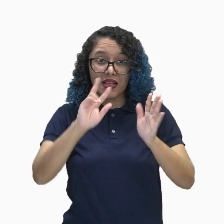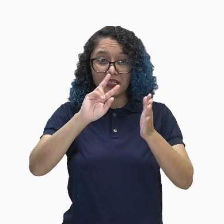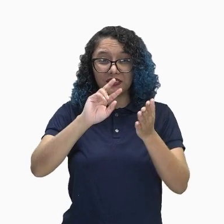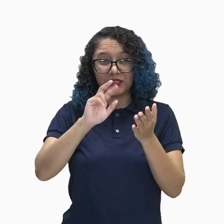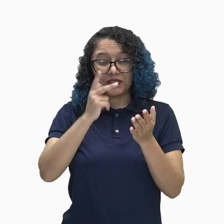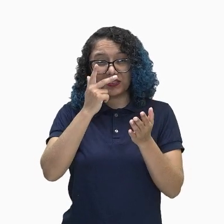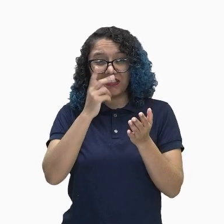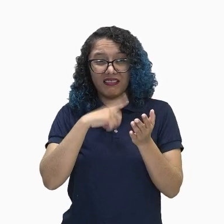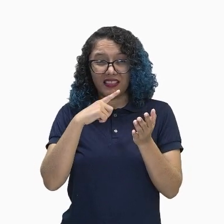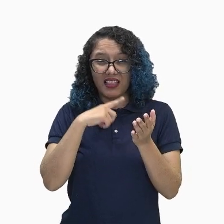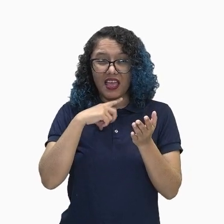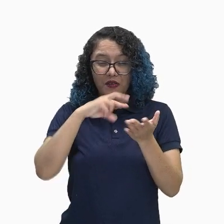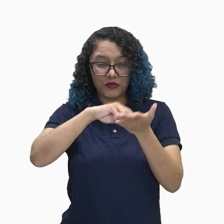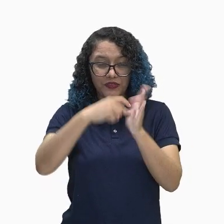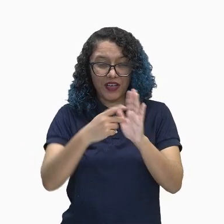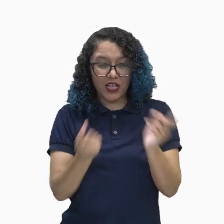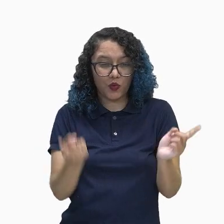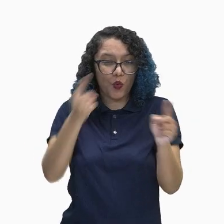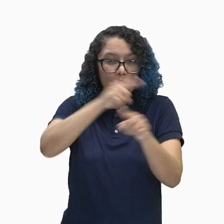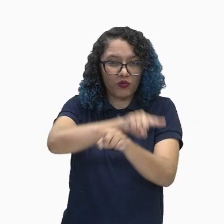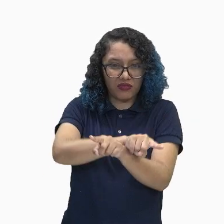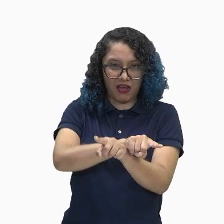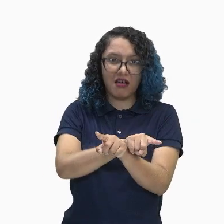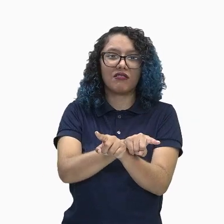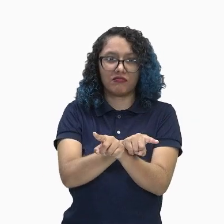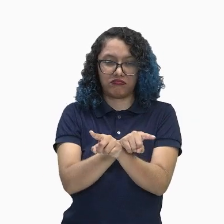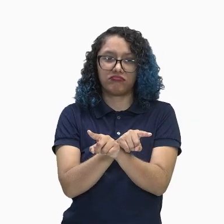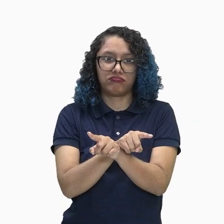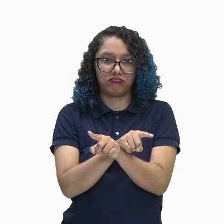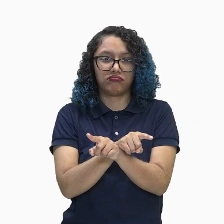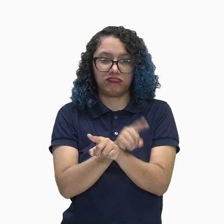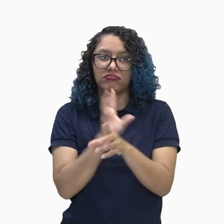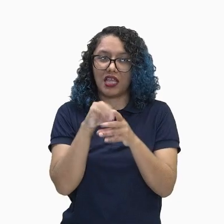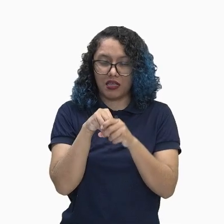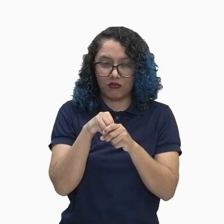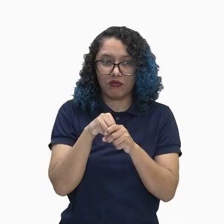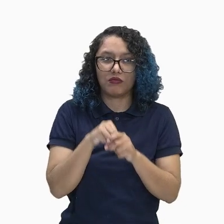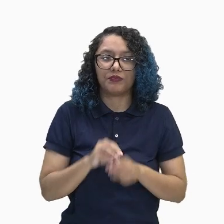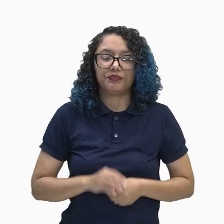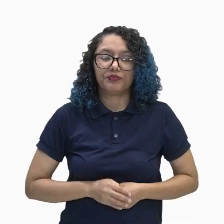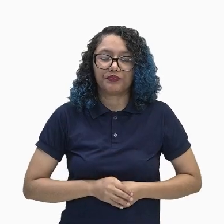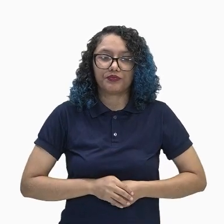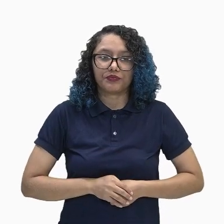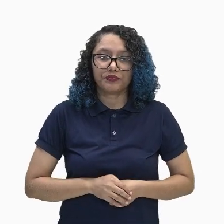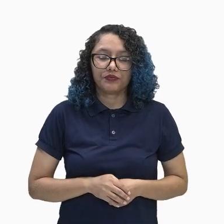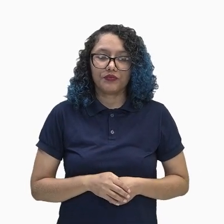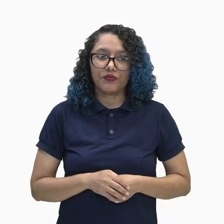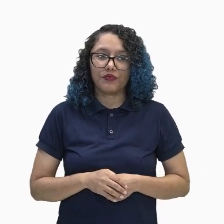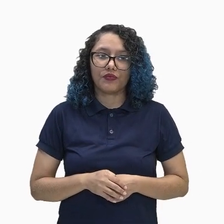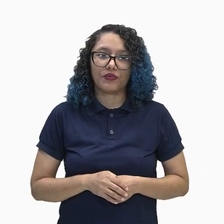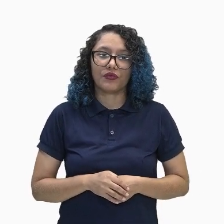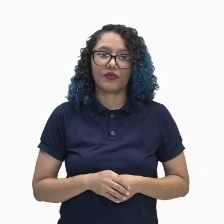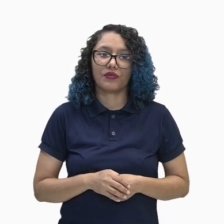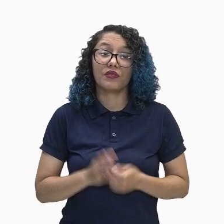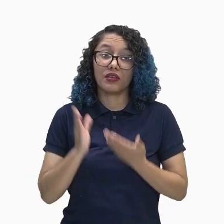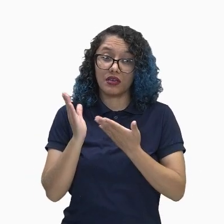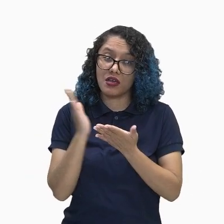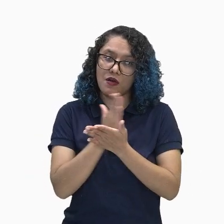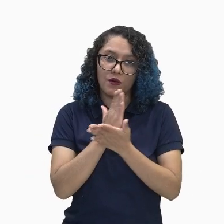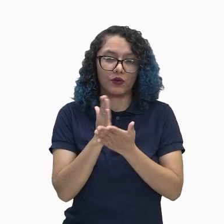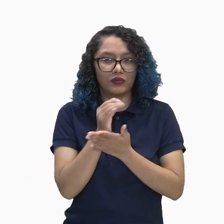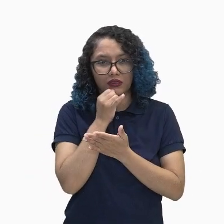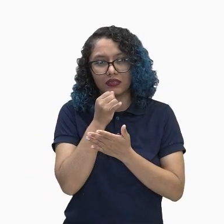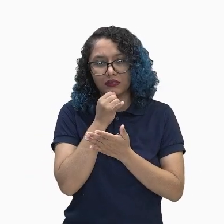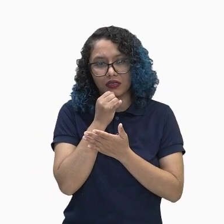essa oposição de sentidos, certo? Então, esses são os exemplos que a gente